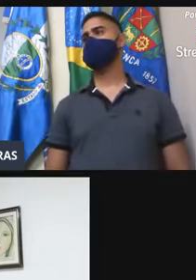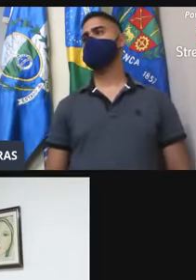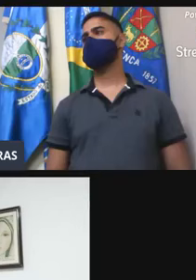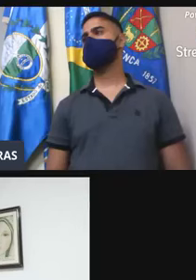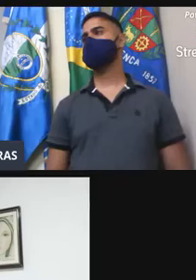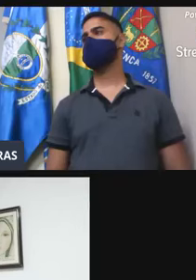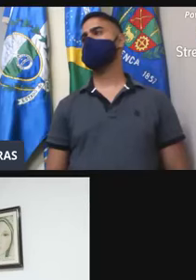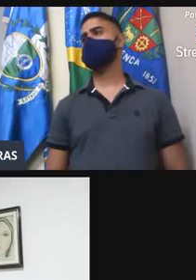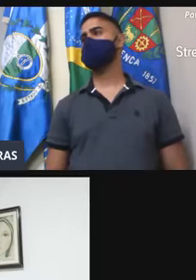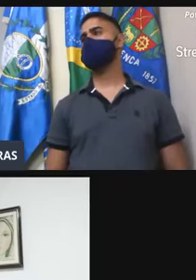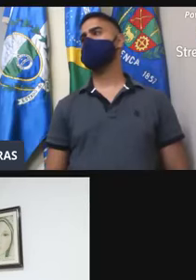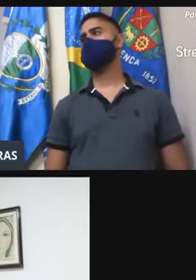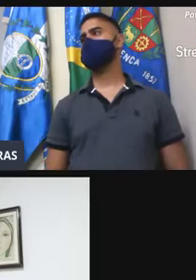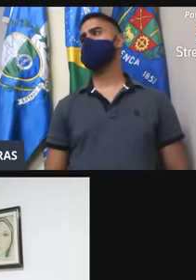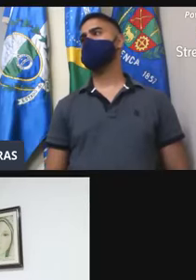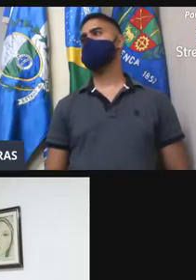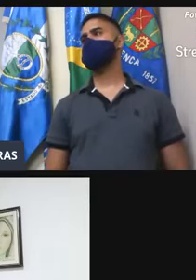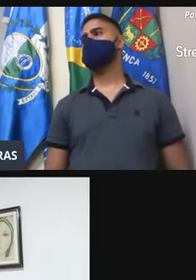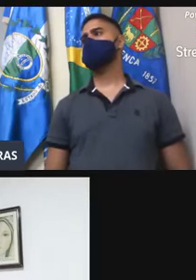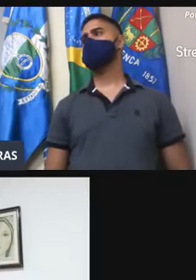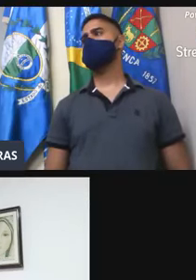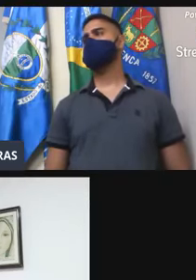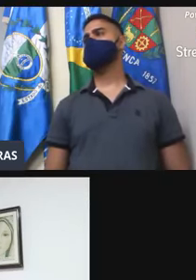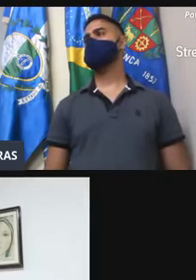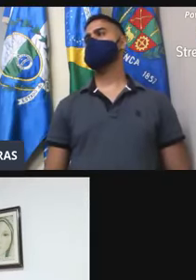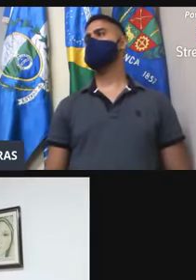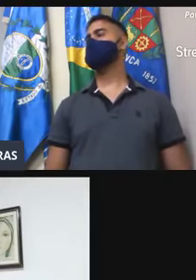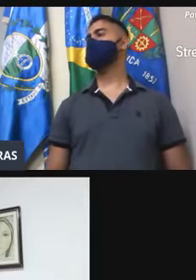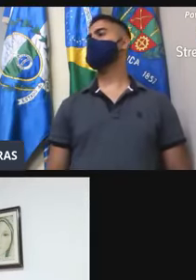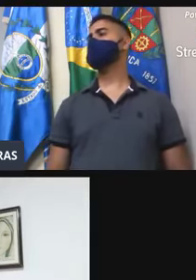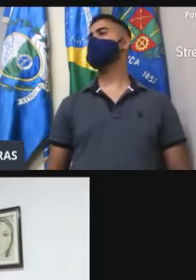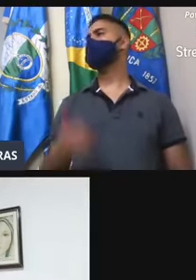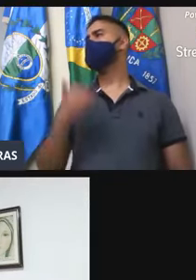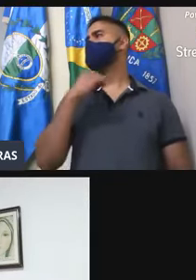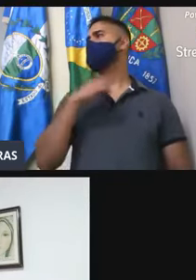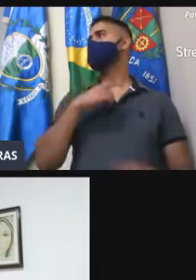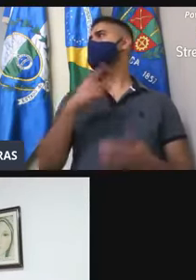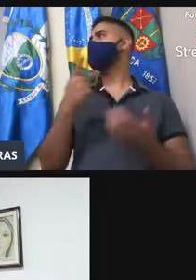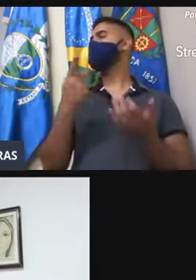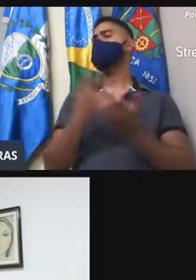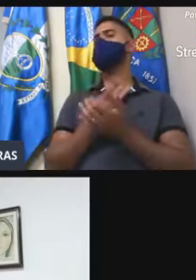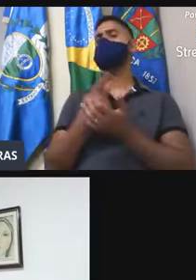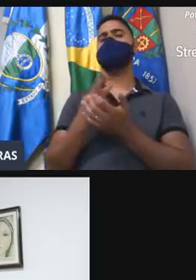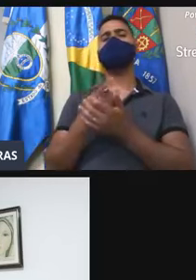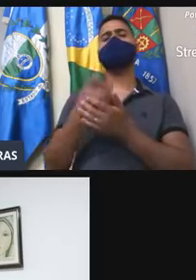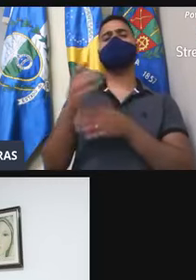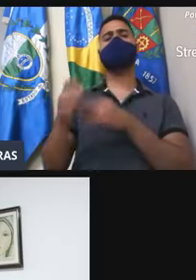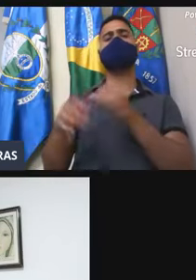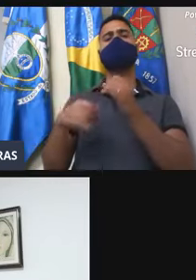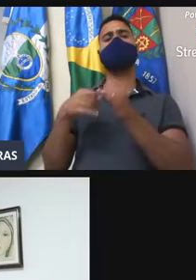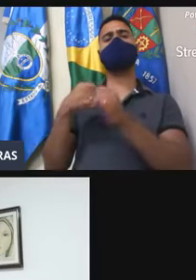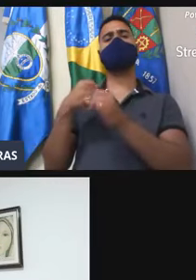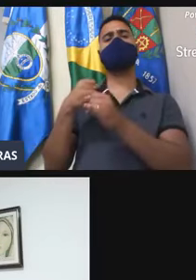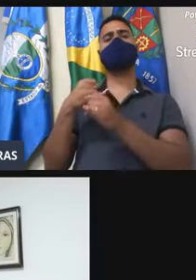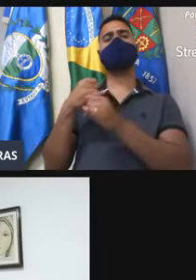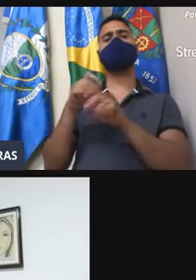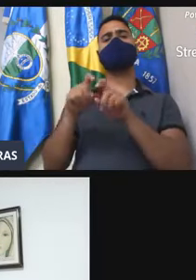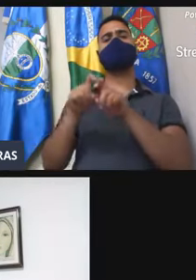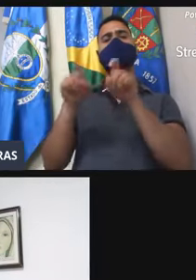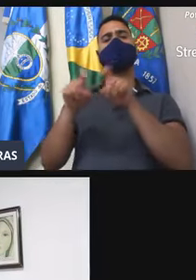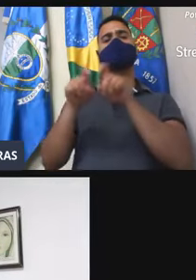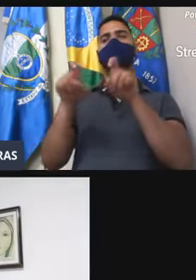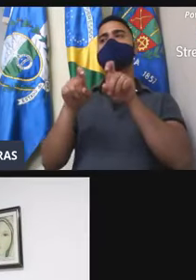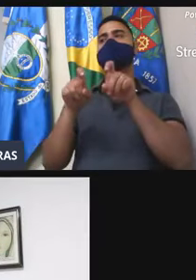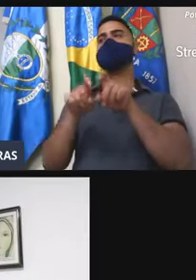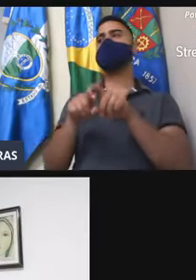Estava na caixa de um erro, presidente, de informática, e eles encaminharam, e esse